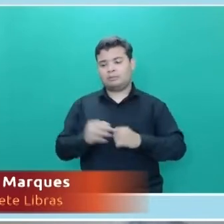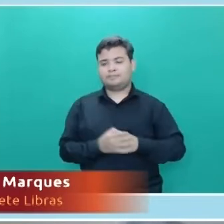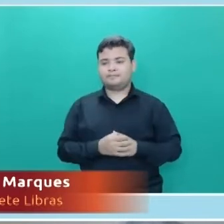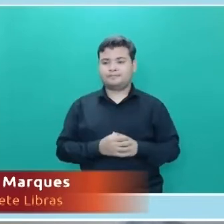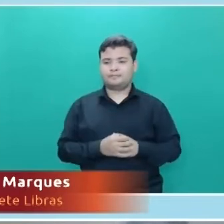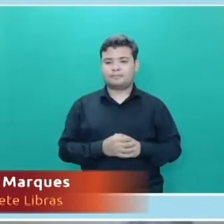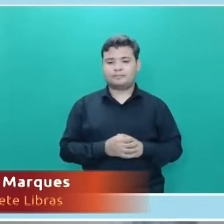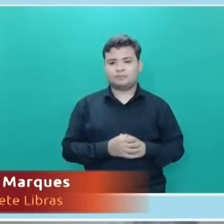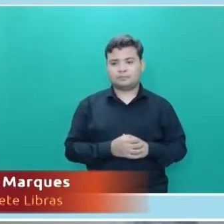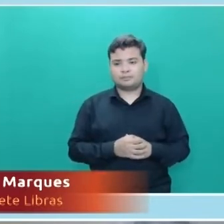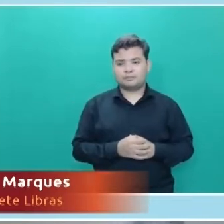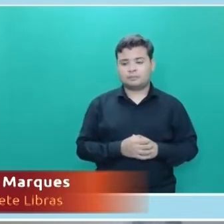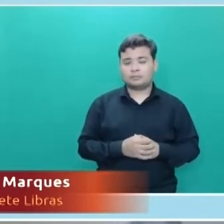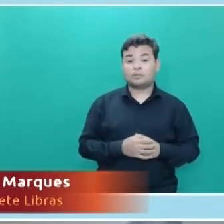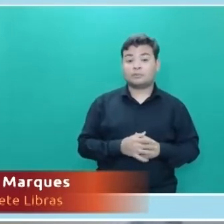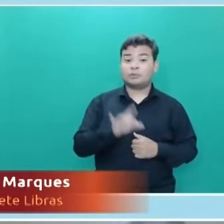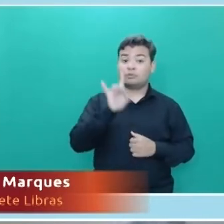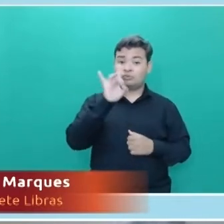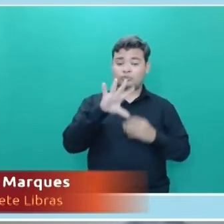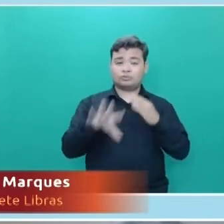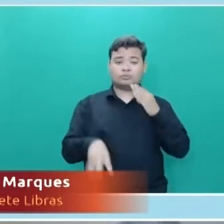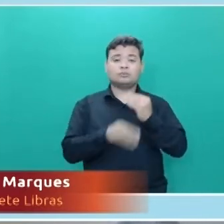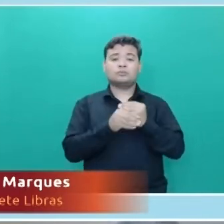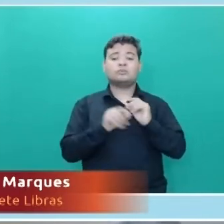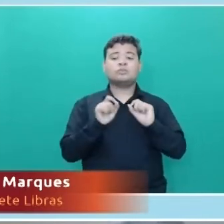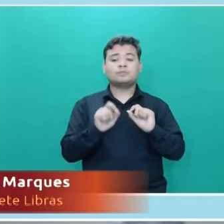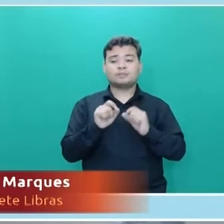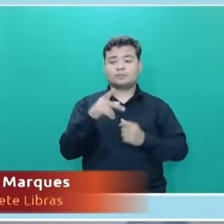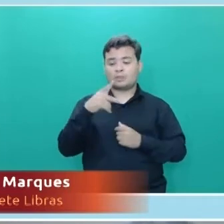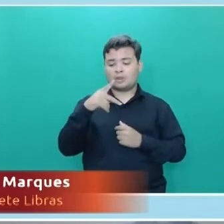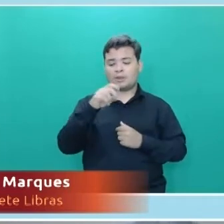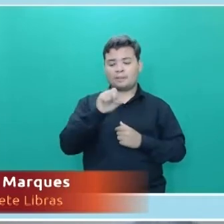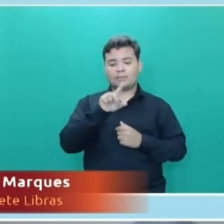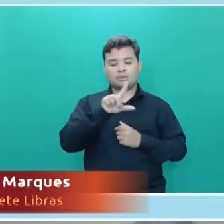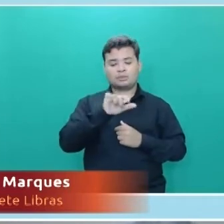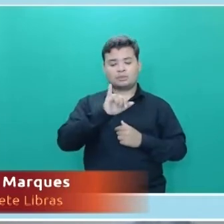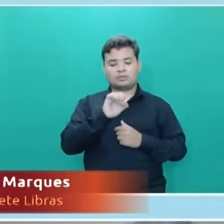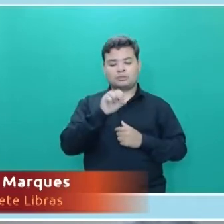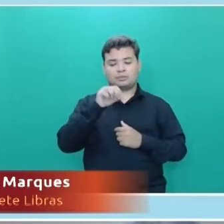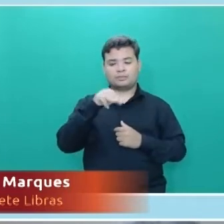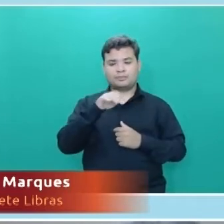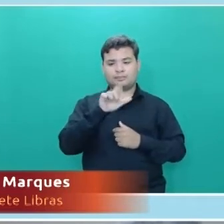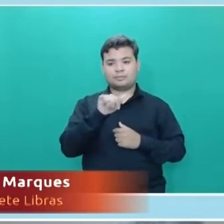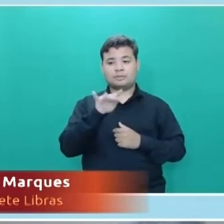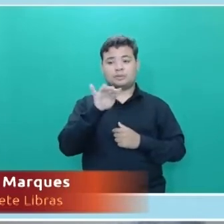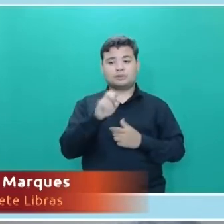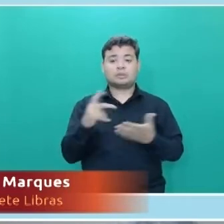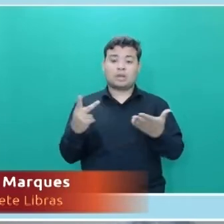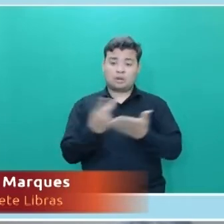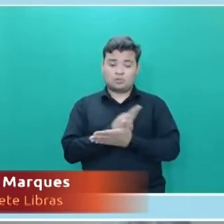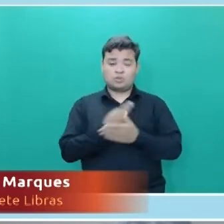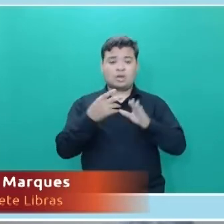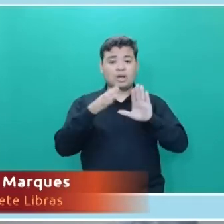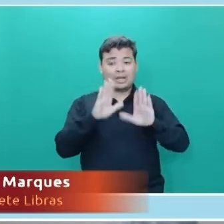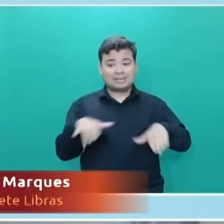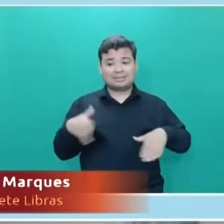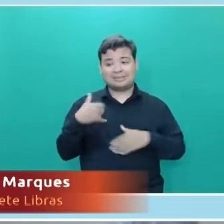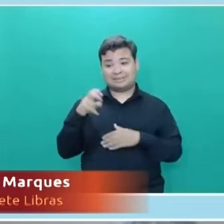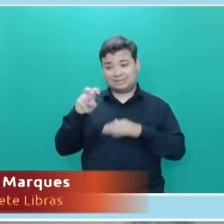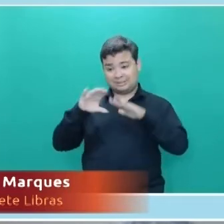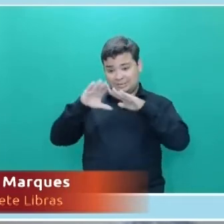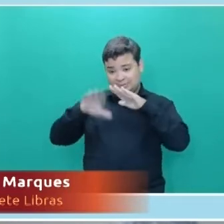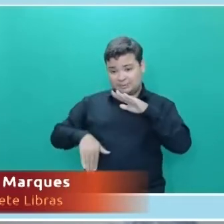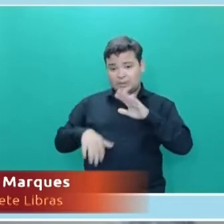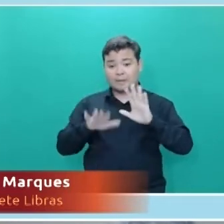Só também reforçando que a poliomielite, ela incide mais em crianças menores de 5 anos, mas como a Lorena estava